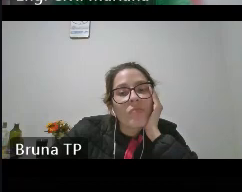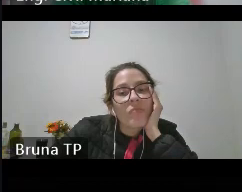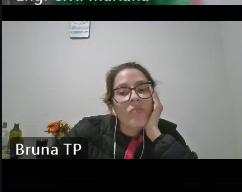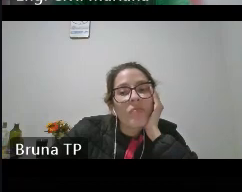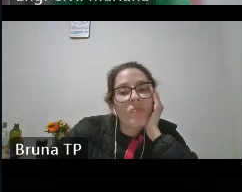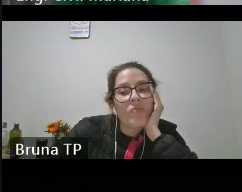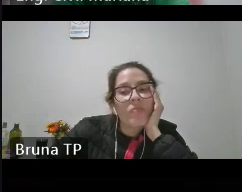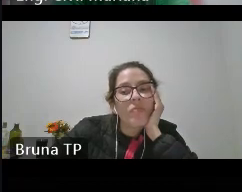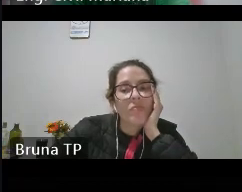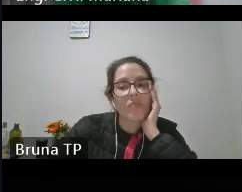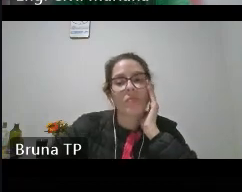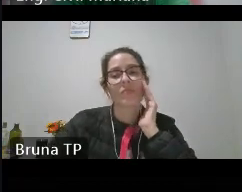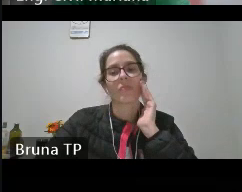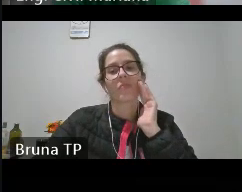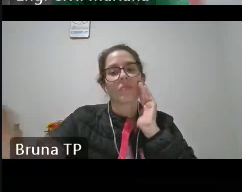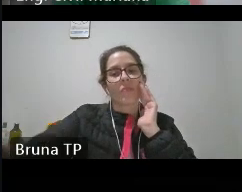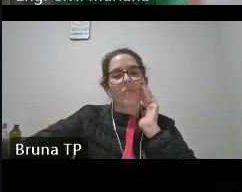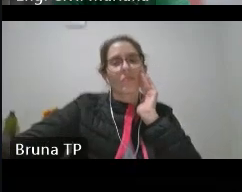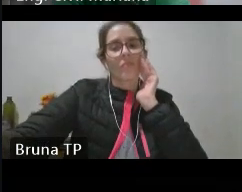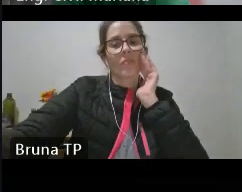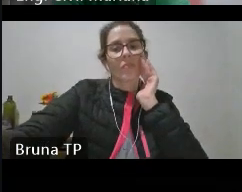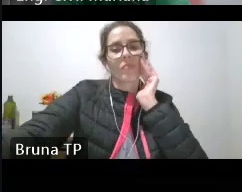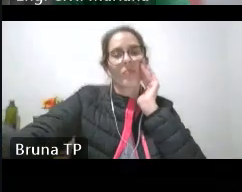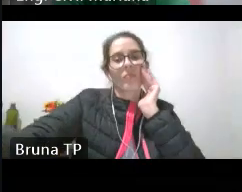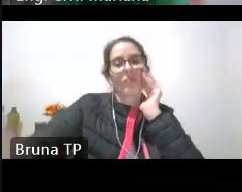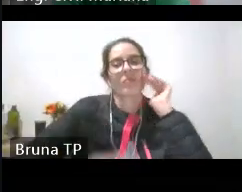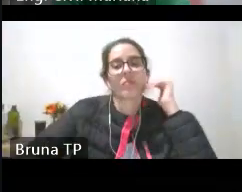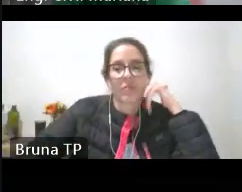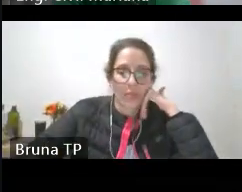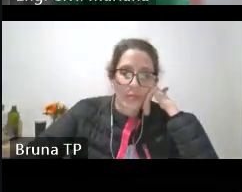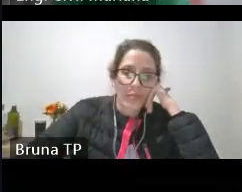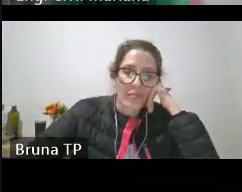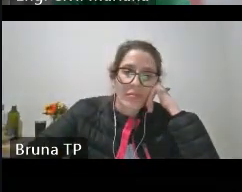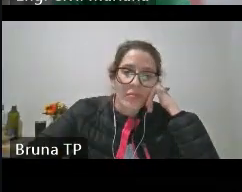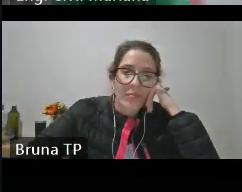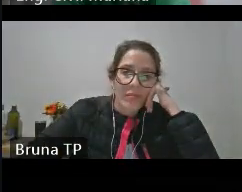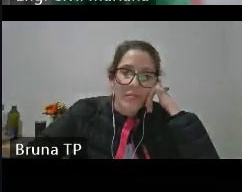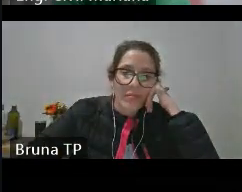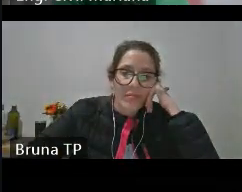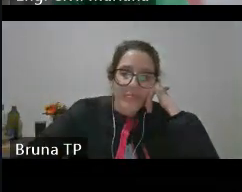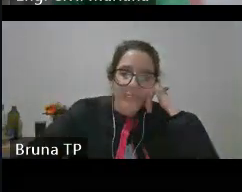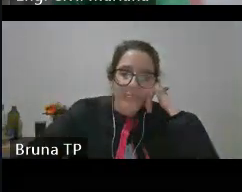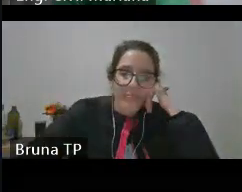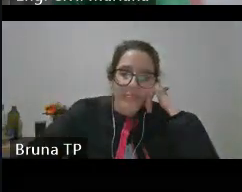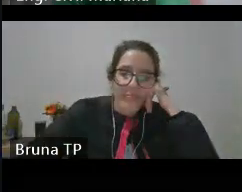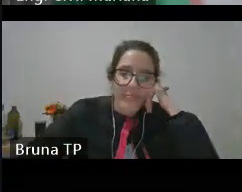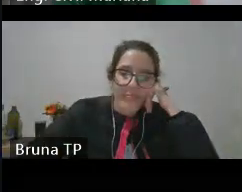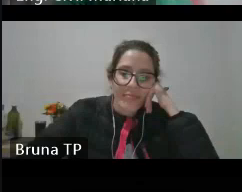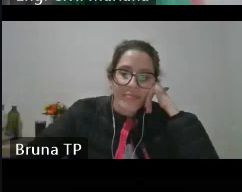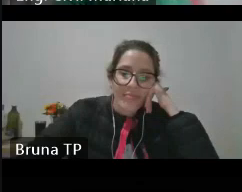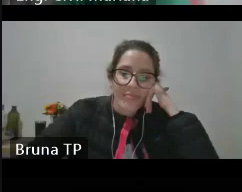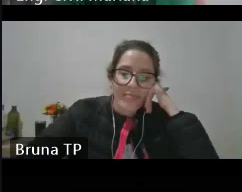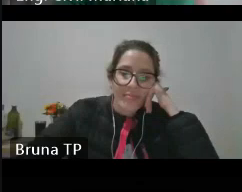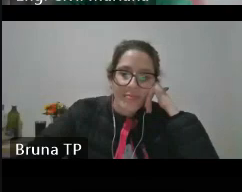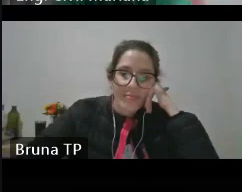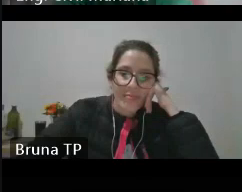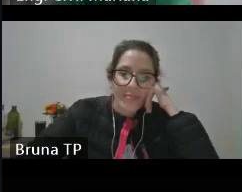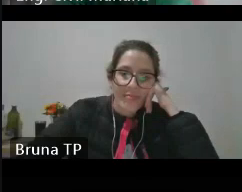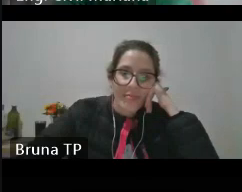tive a oportunidade de atuar durante 12 anos, a empresa que mais